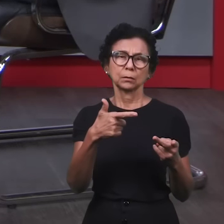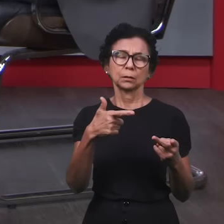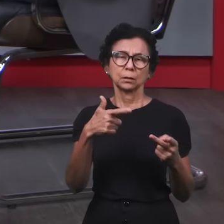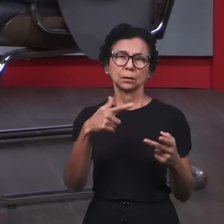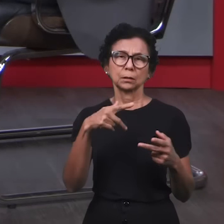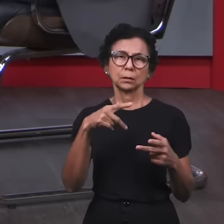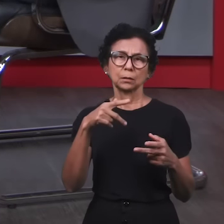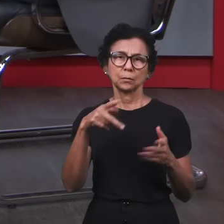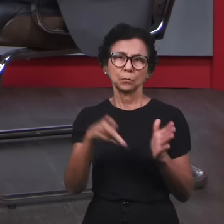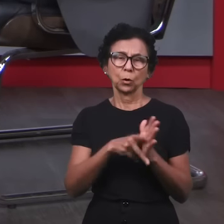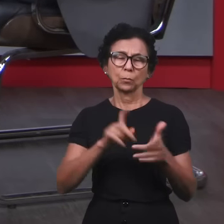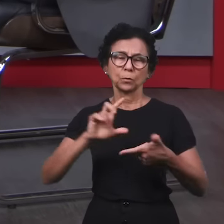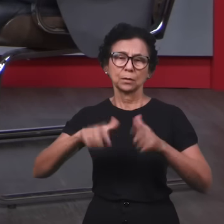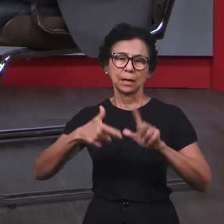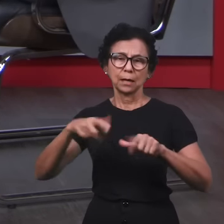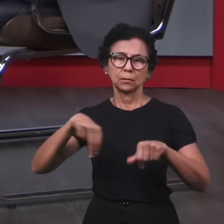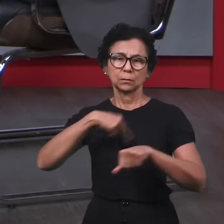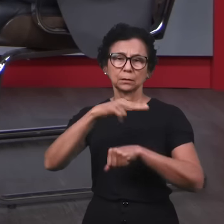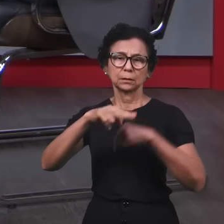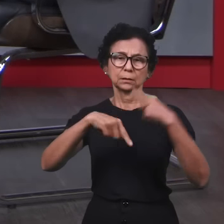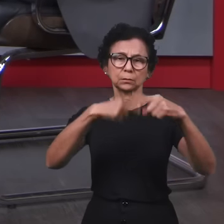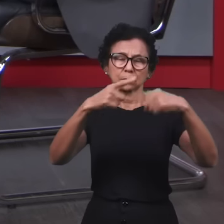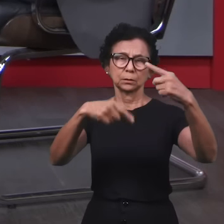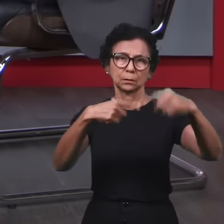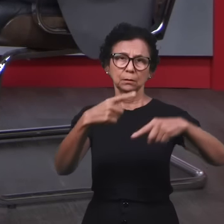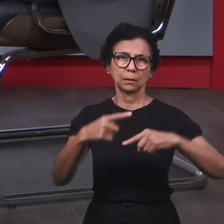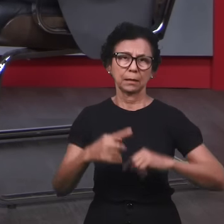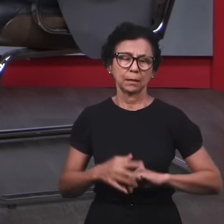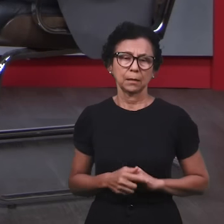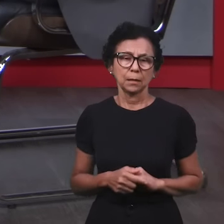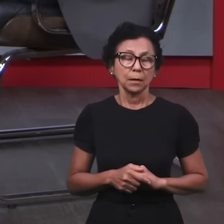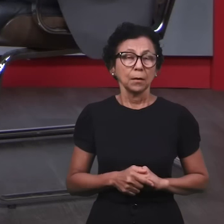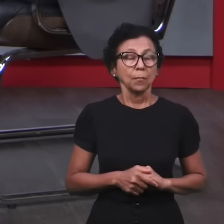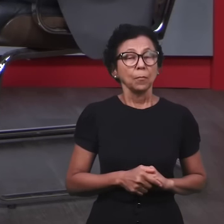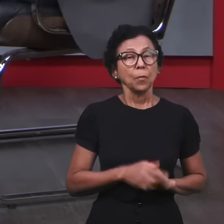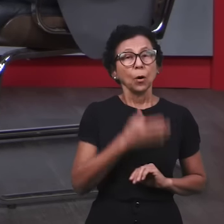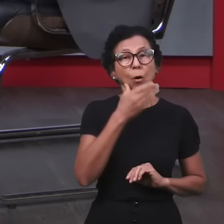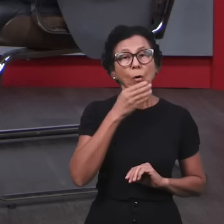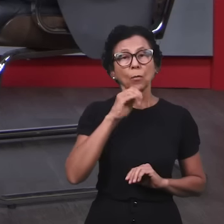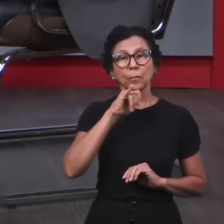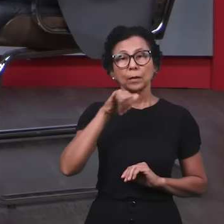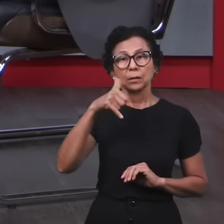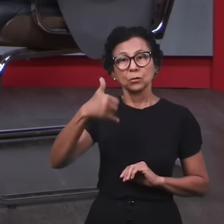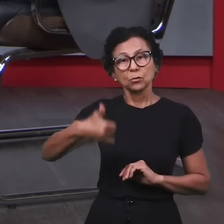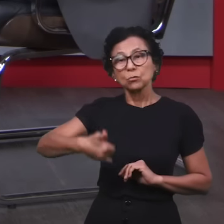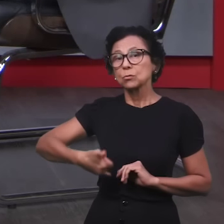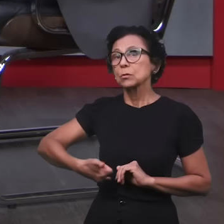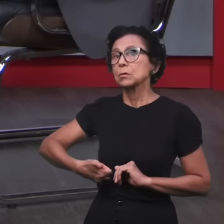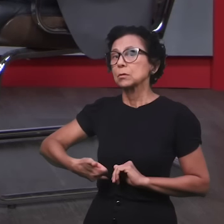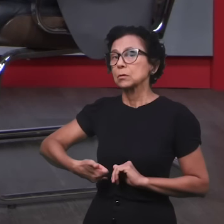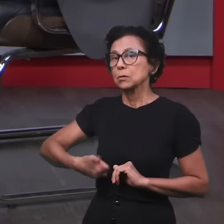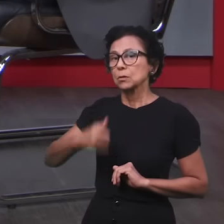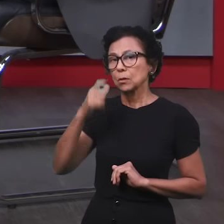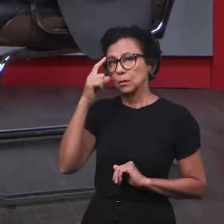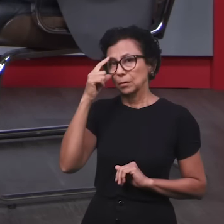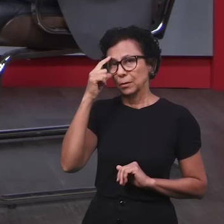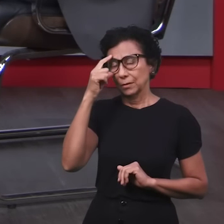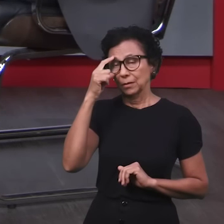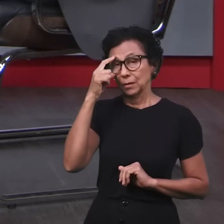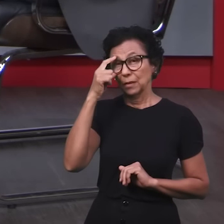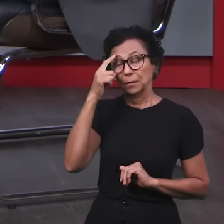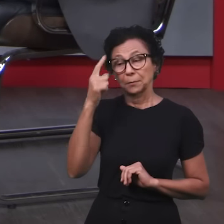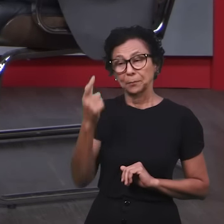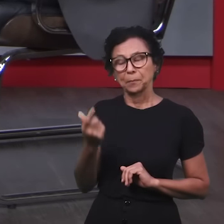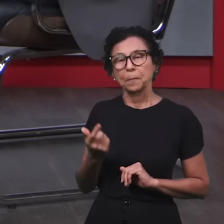ele entra numa linha profética muito a respeito da palavra,